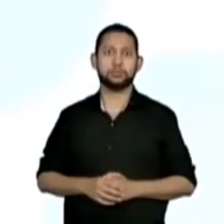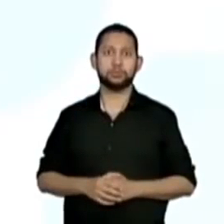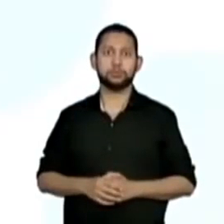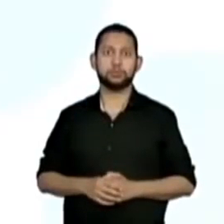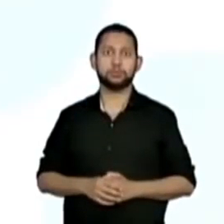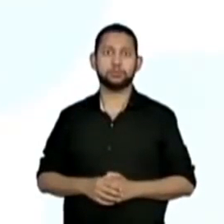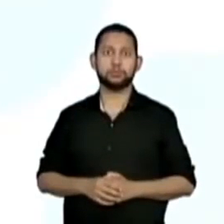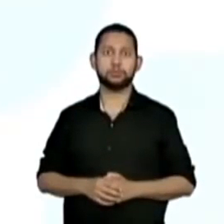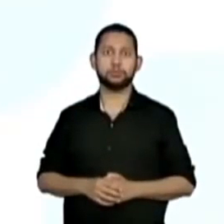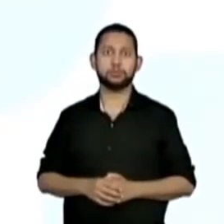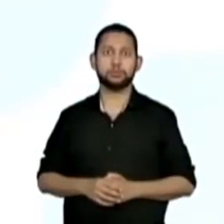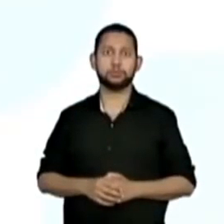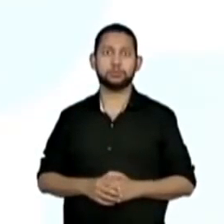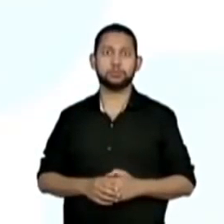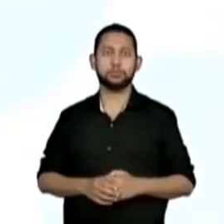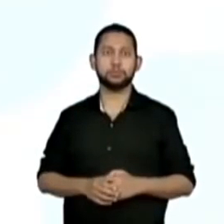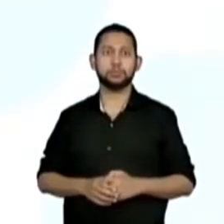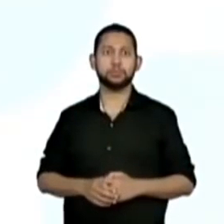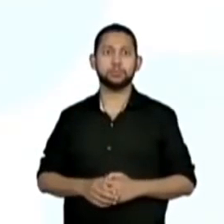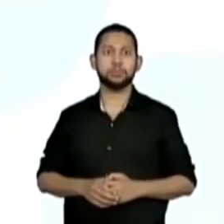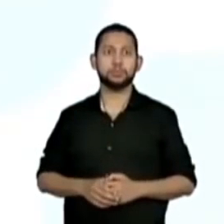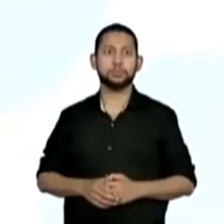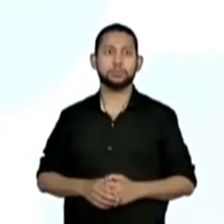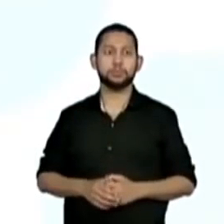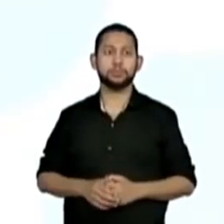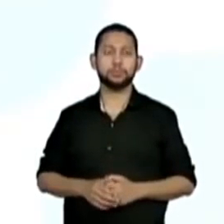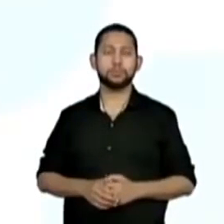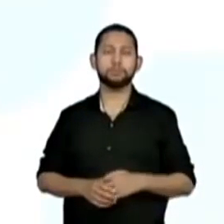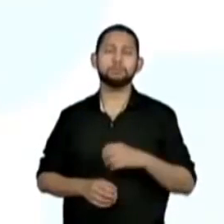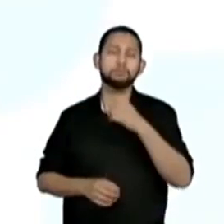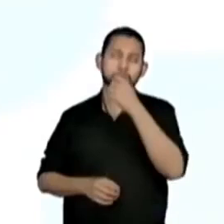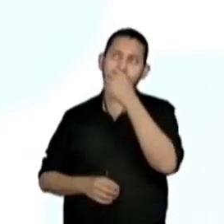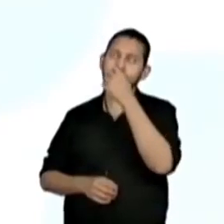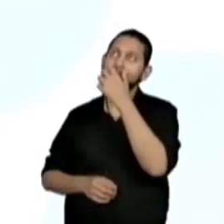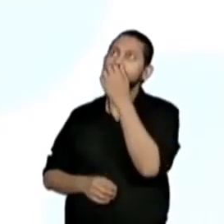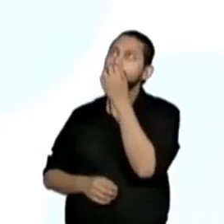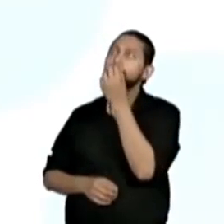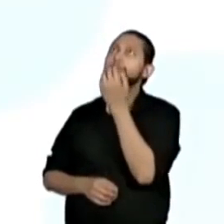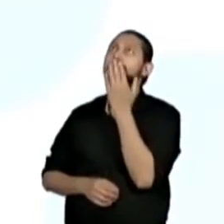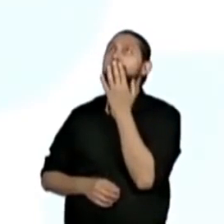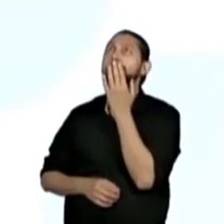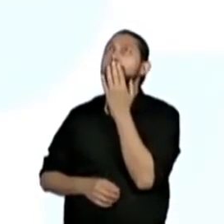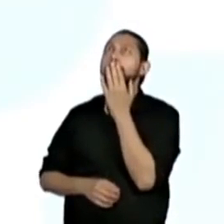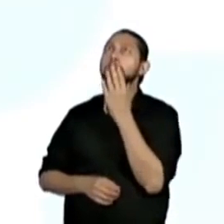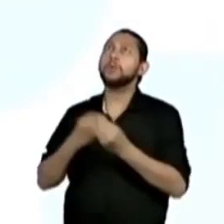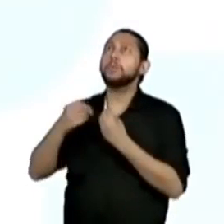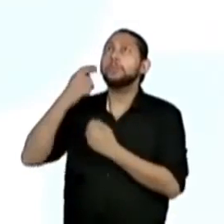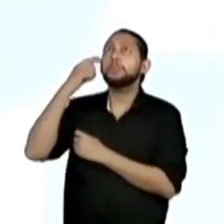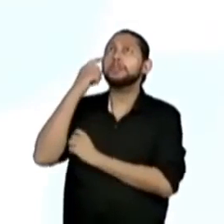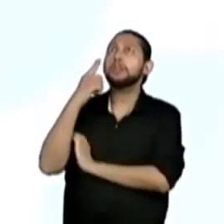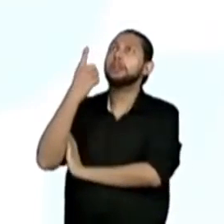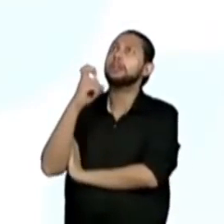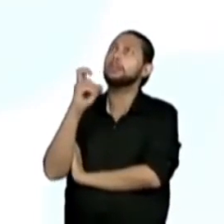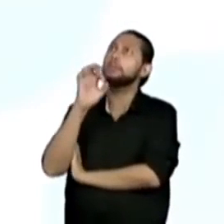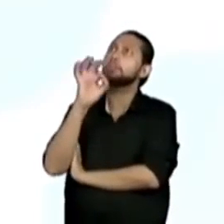15% E então posso pensar aí De que maneira